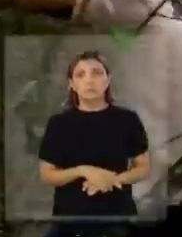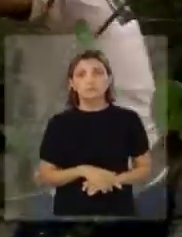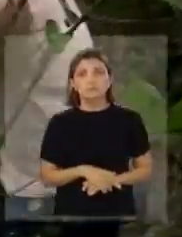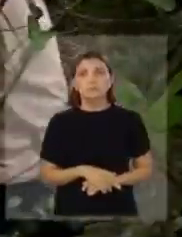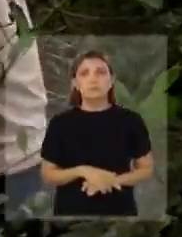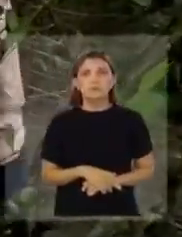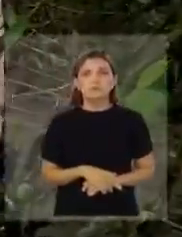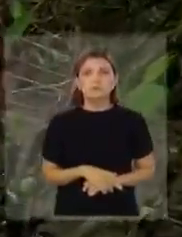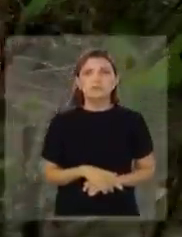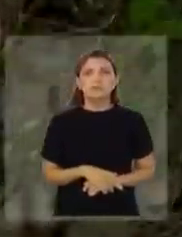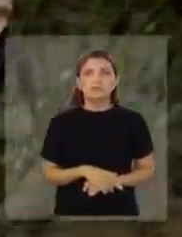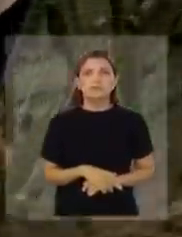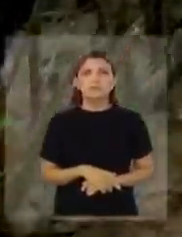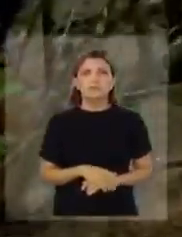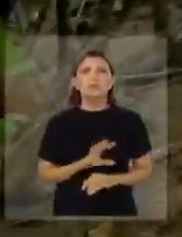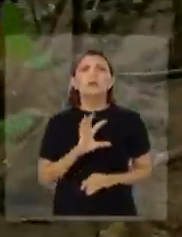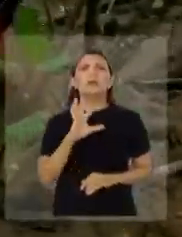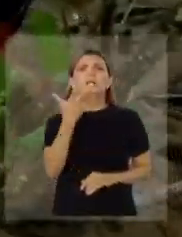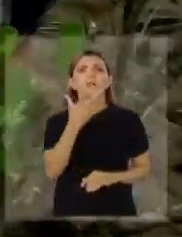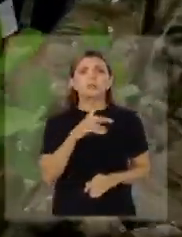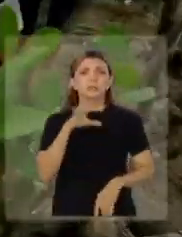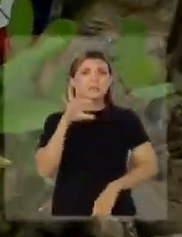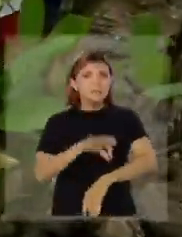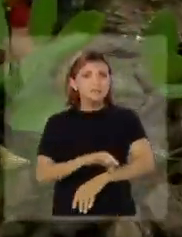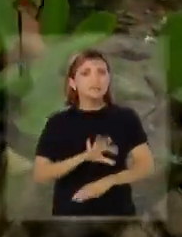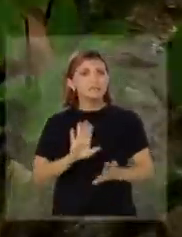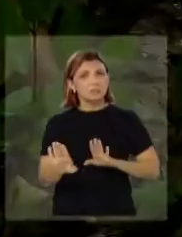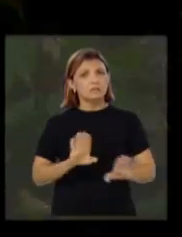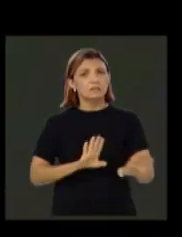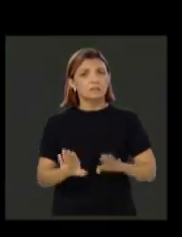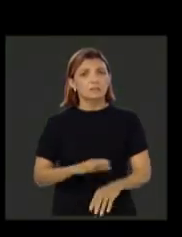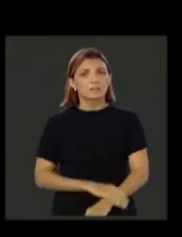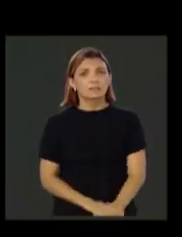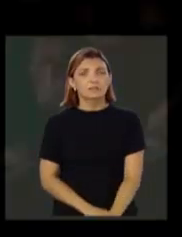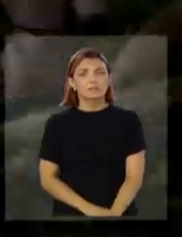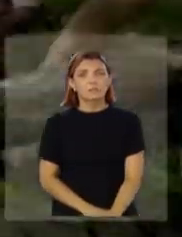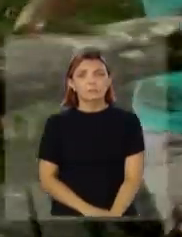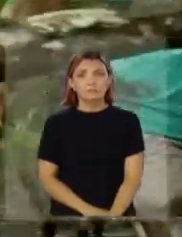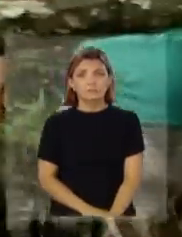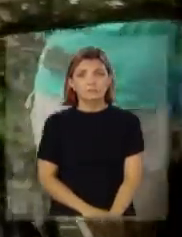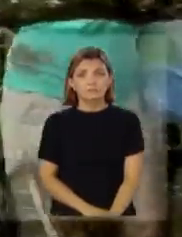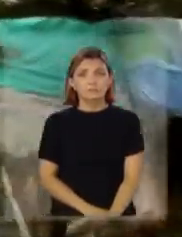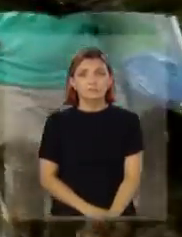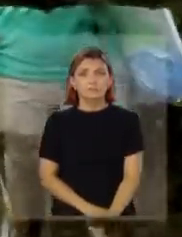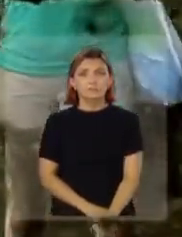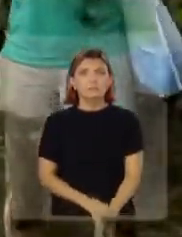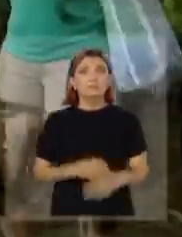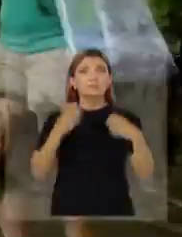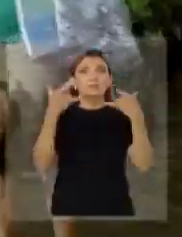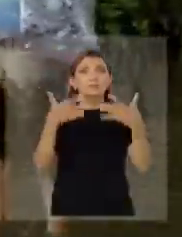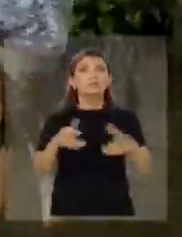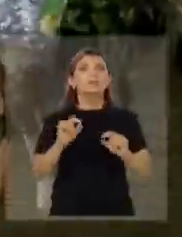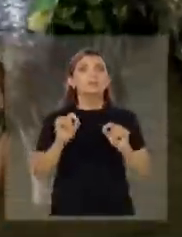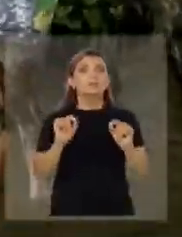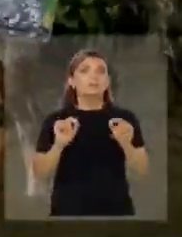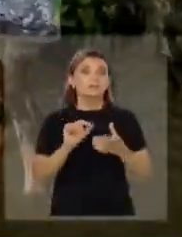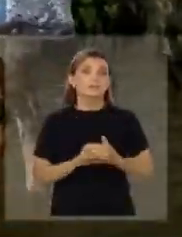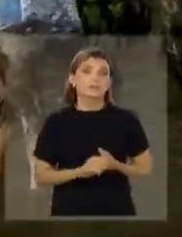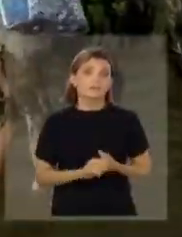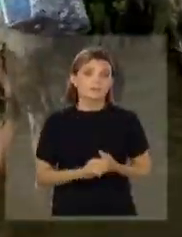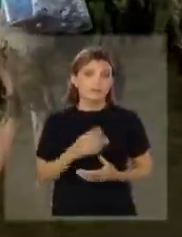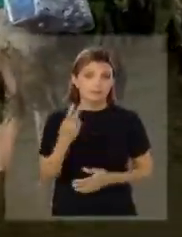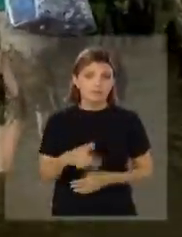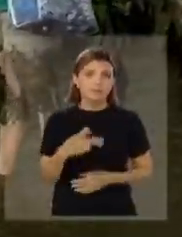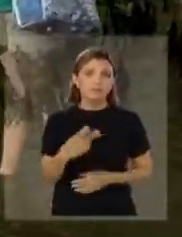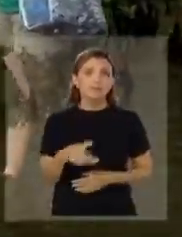ainda. Ah, o JP, não vai atrás. Vai saber se esse bicho vai te picar, né? Que legal. Gente, agora deixa eu falar uma coisa pra